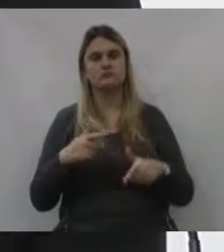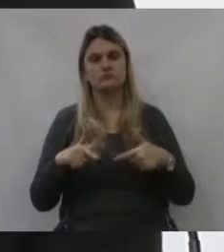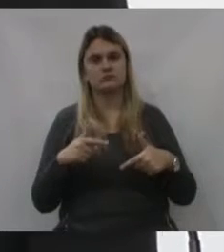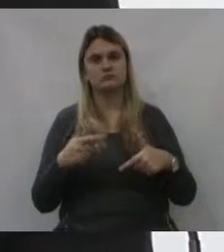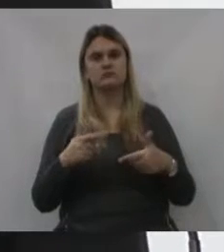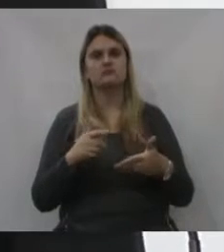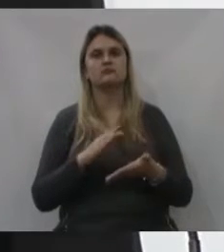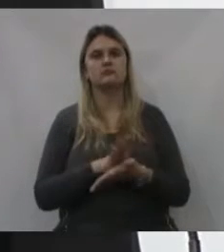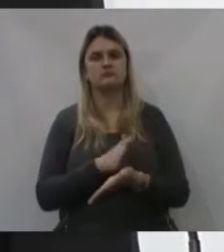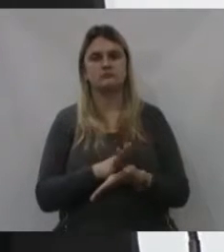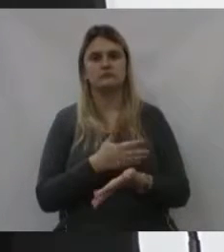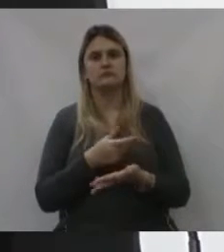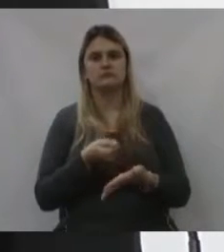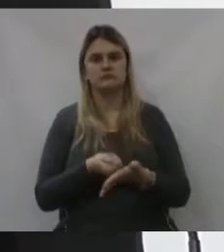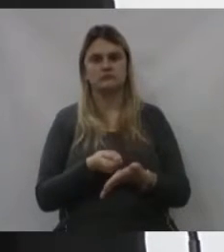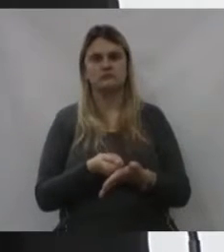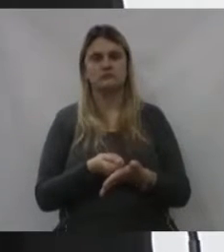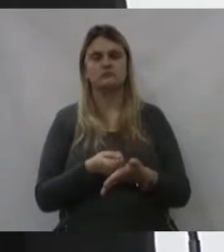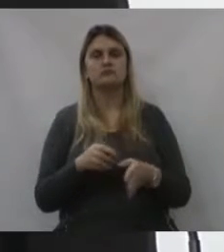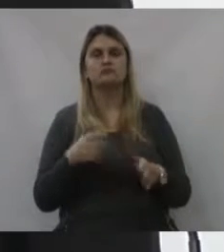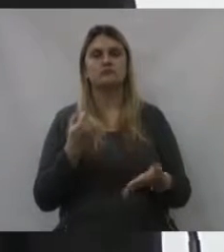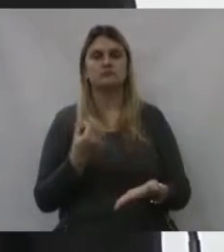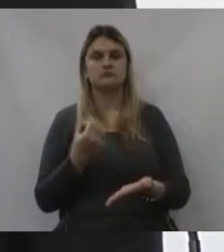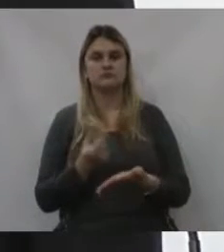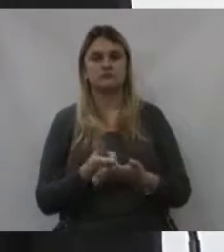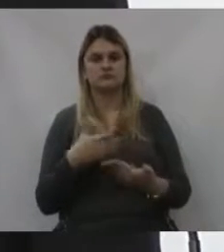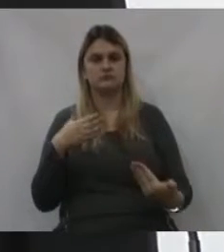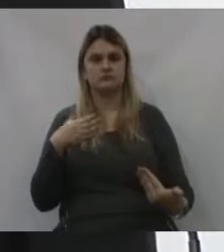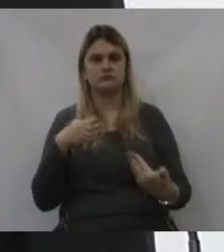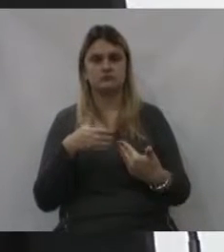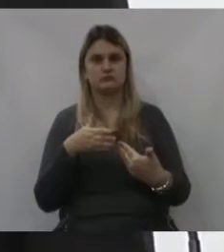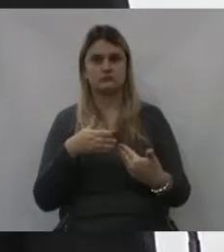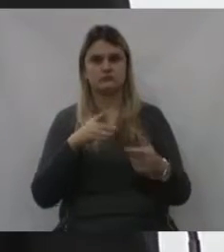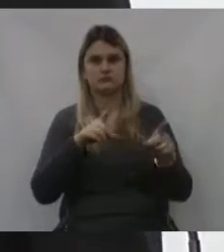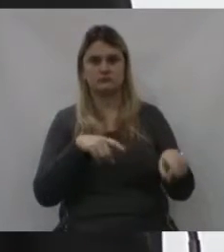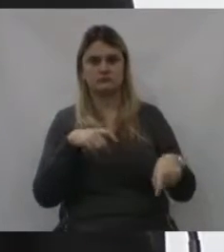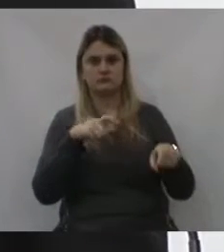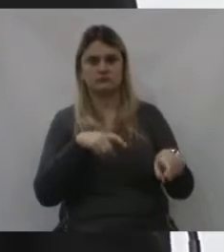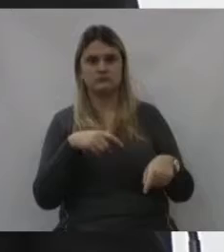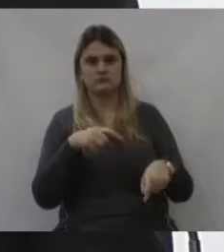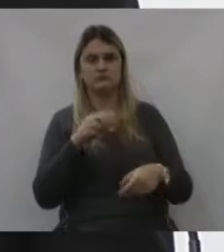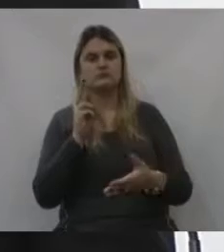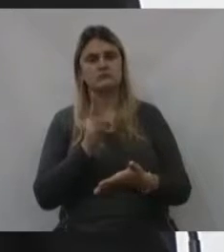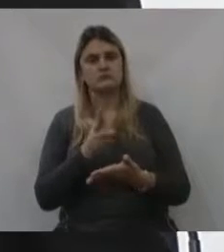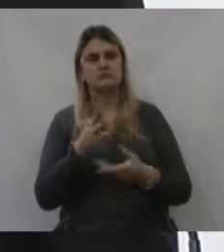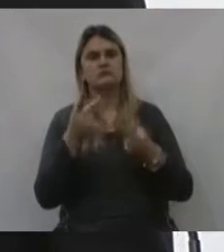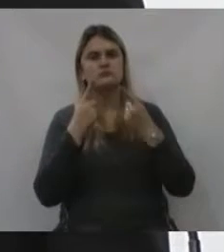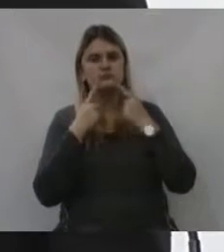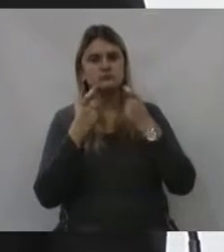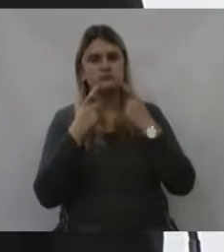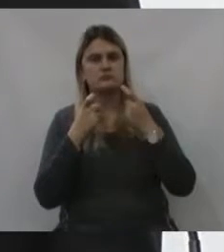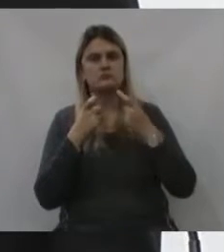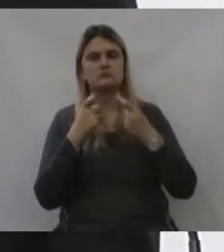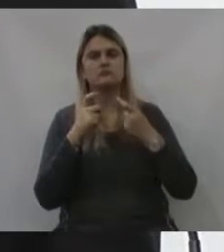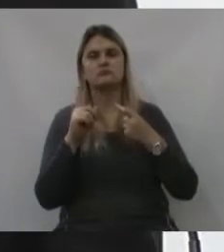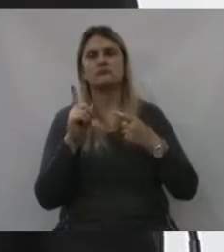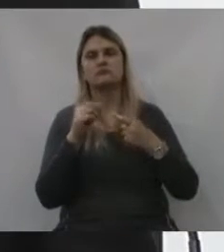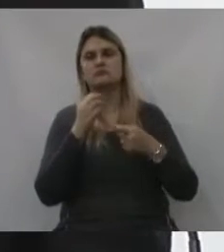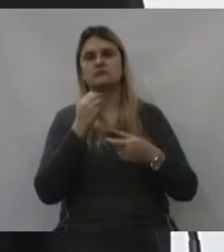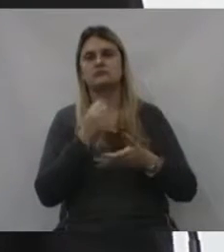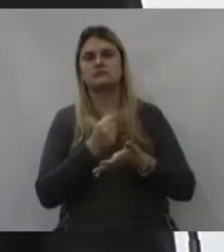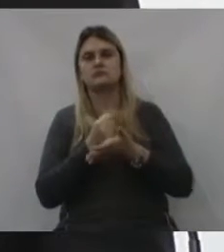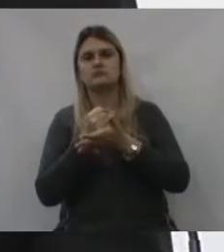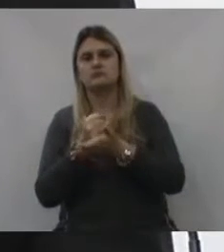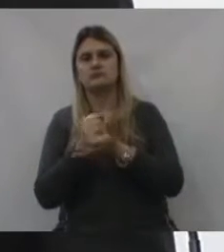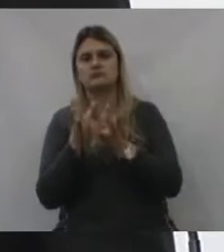redução da mão de obra, seria a compra direta. Os agricultores vivem se queixando que não